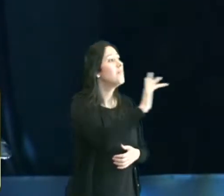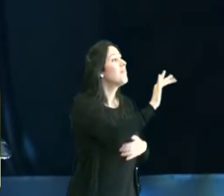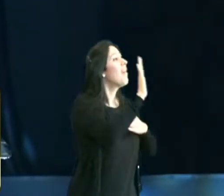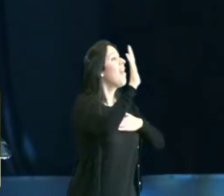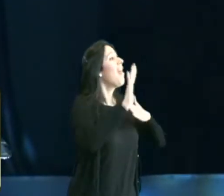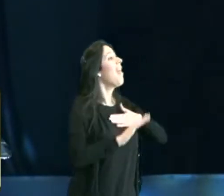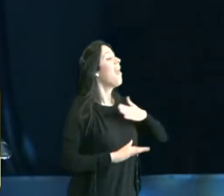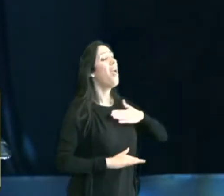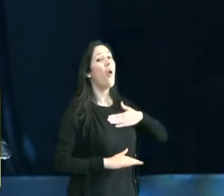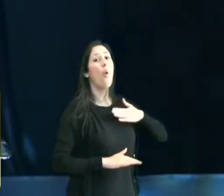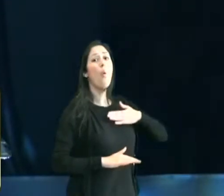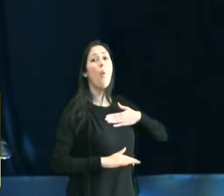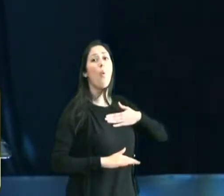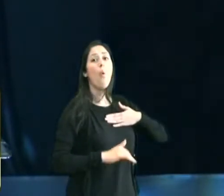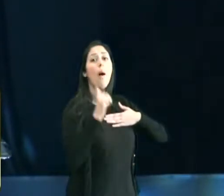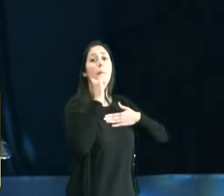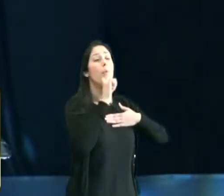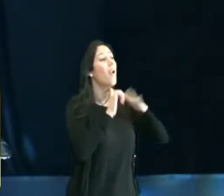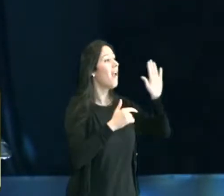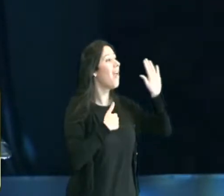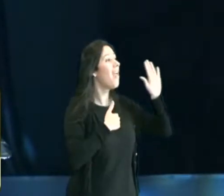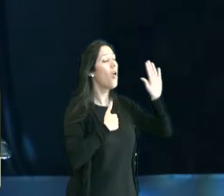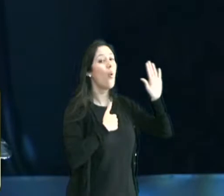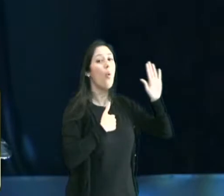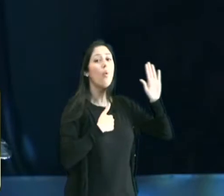12 anos, fluxo de sangue.